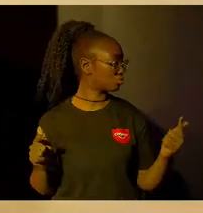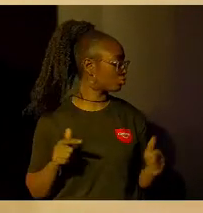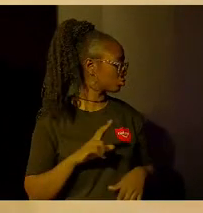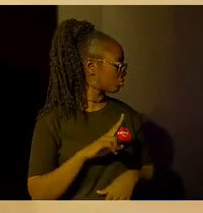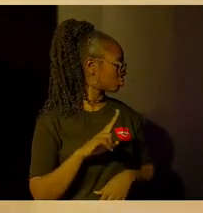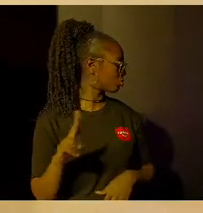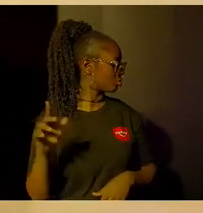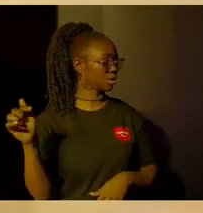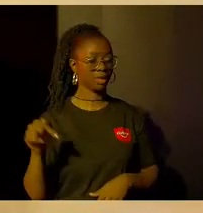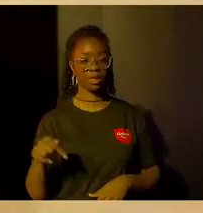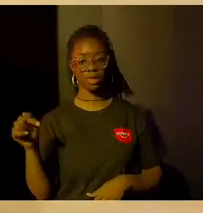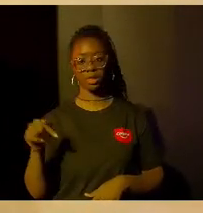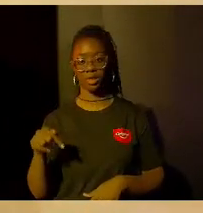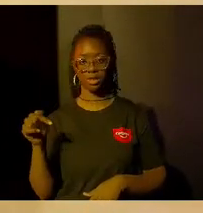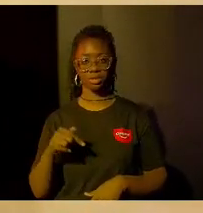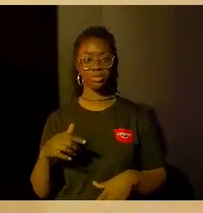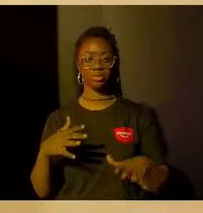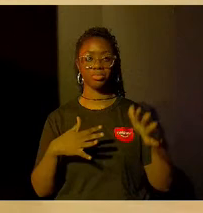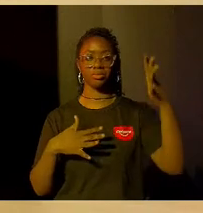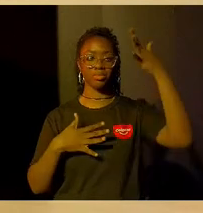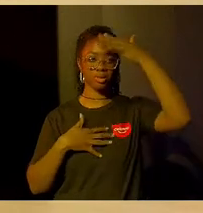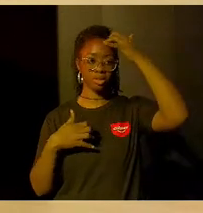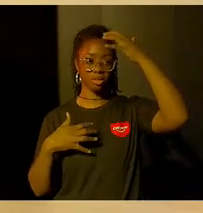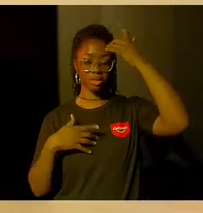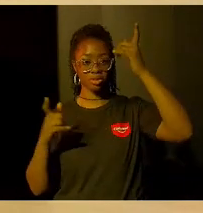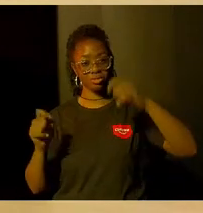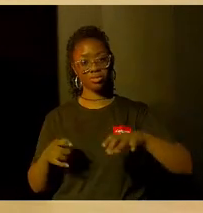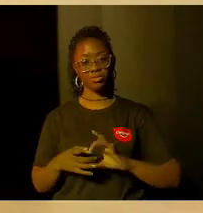o macaco vai se permitir sonhar